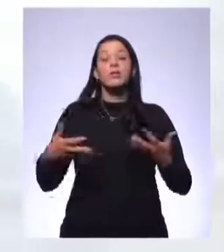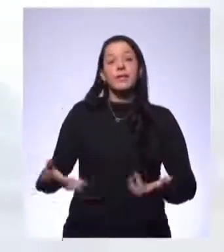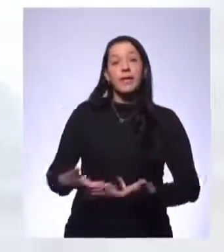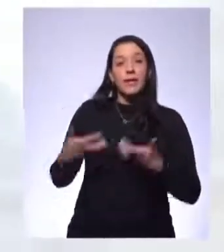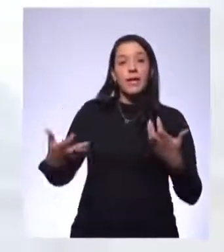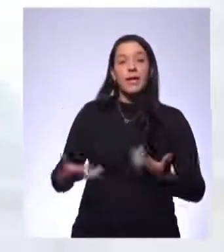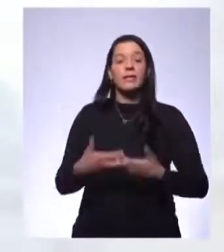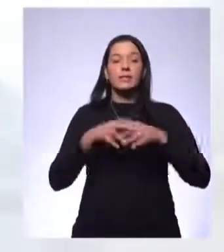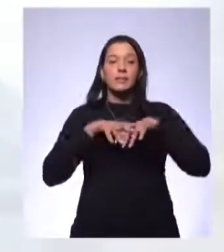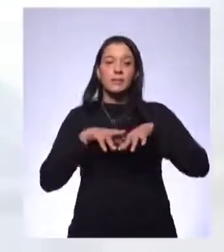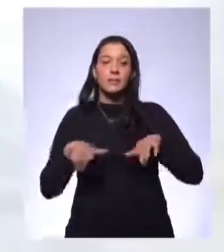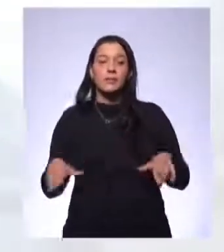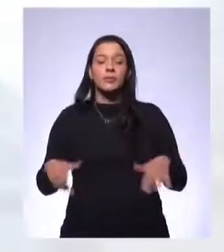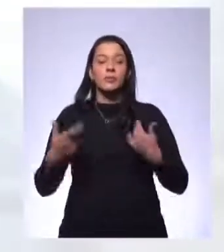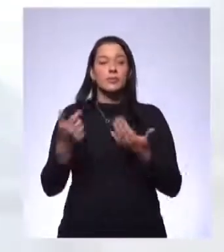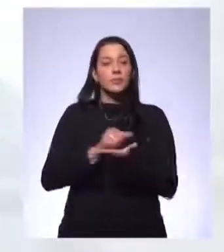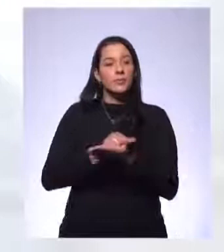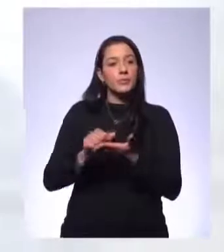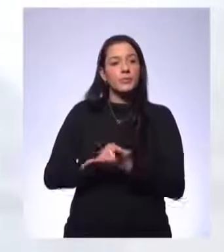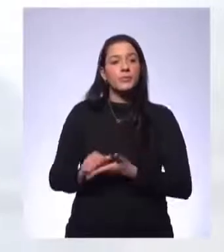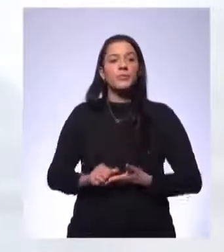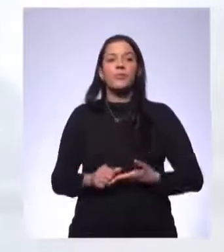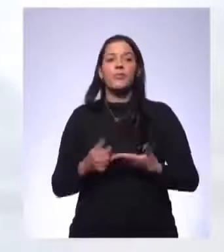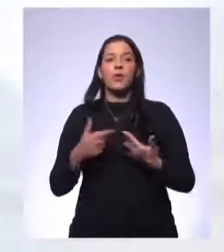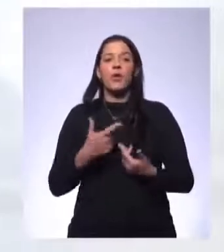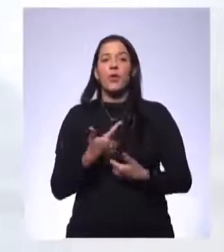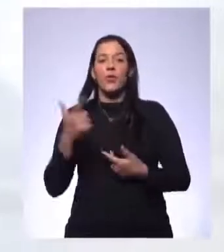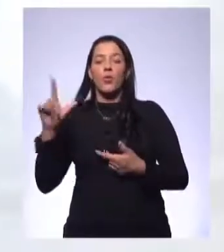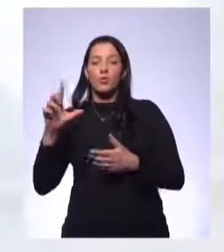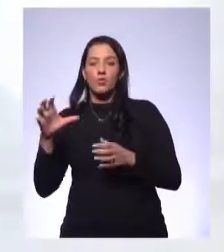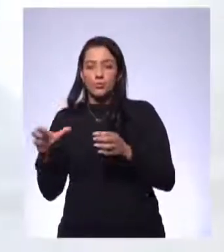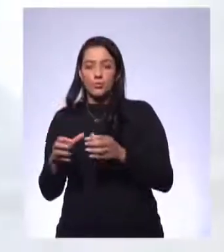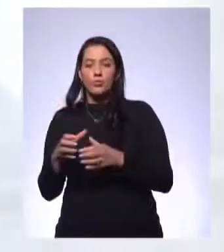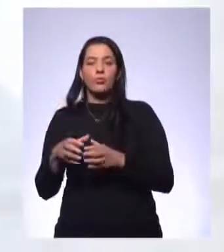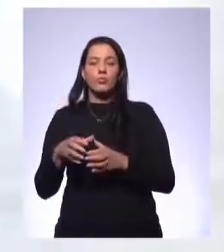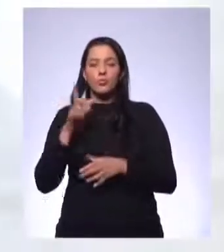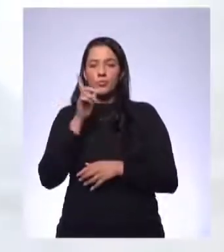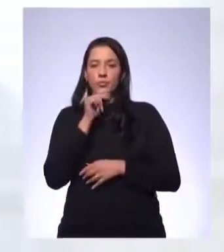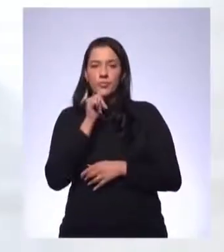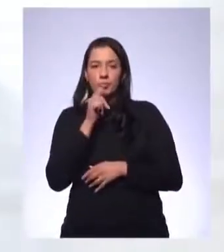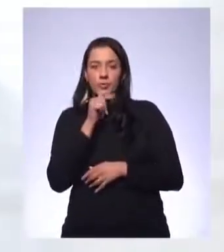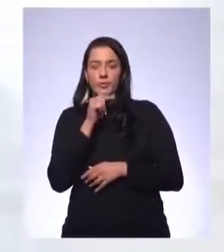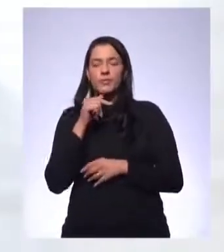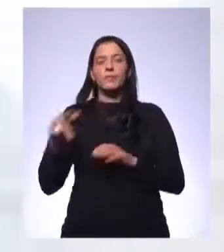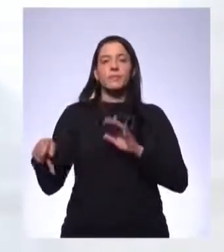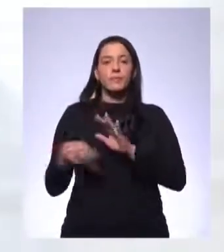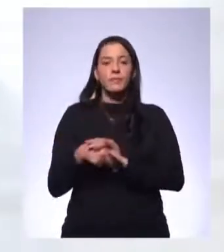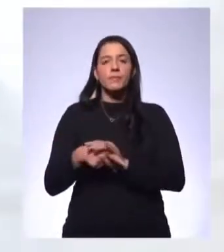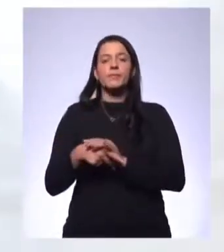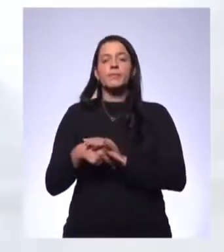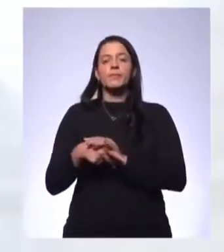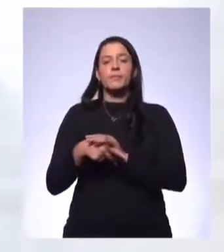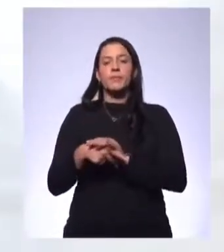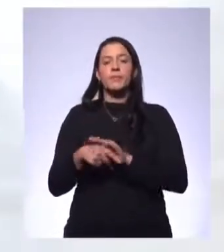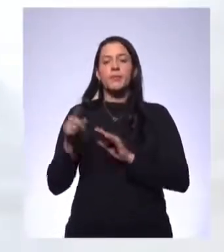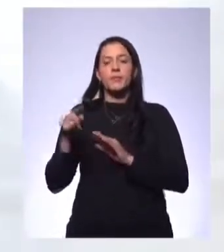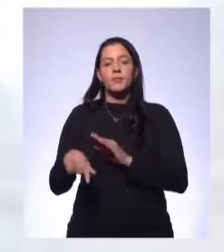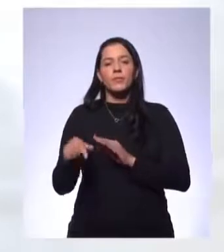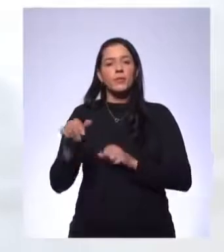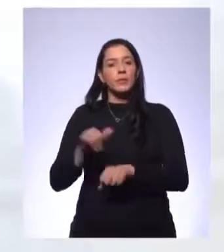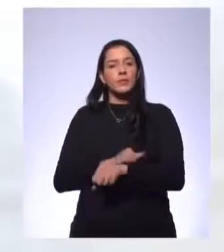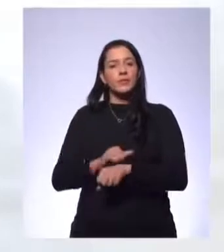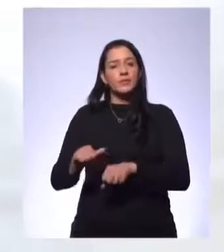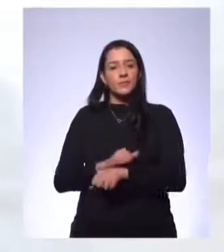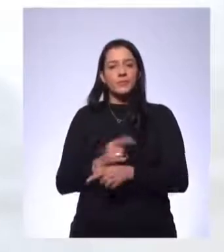a fruta e tudo mais, lavar a louça e tal. É um outro tipo de água. A gente tem, e principalmente esse aspecto, a água no